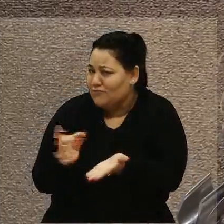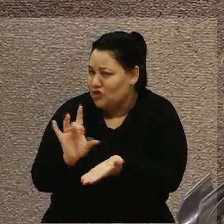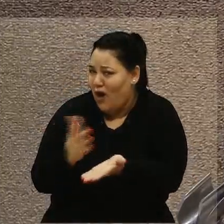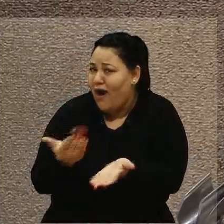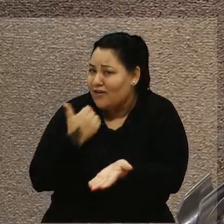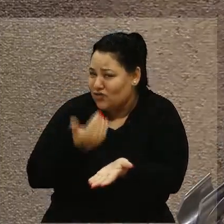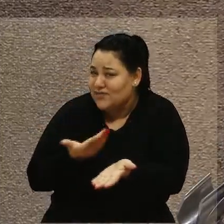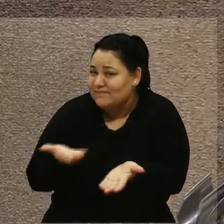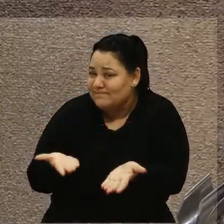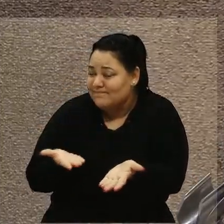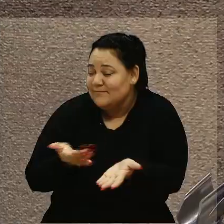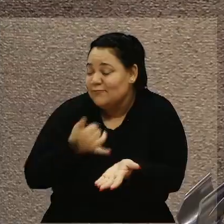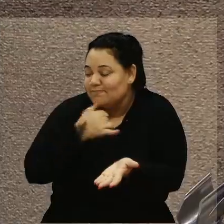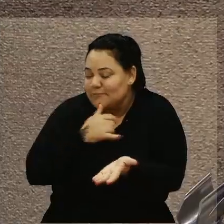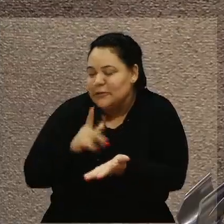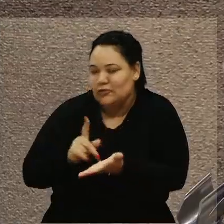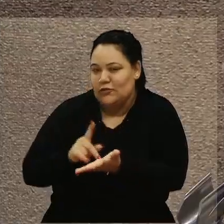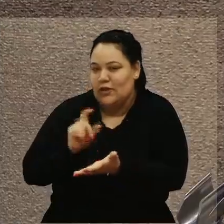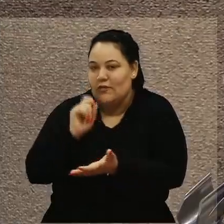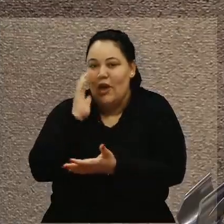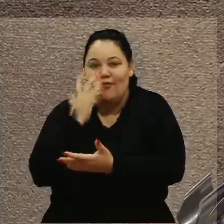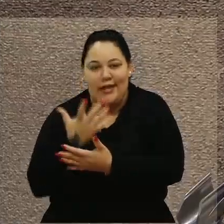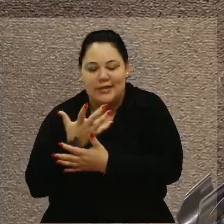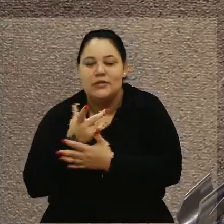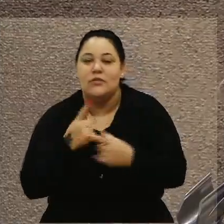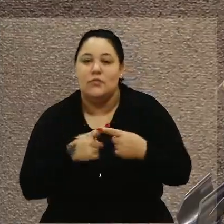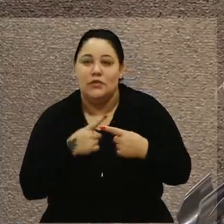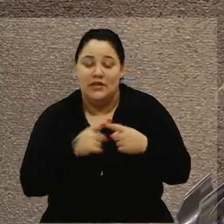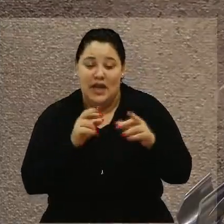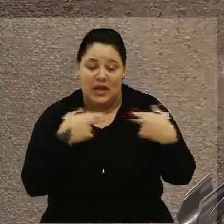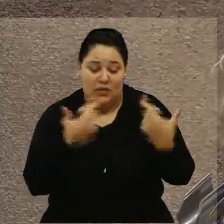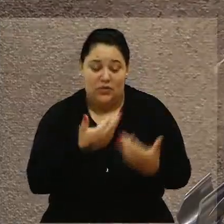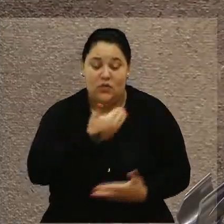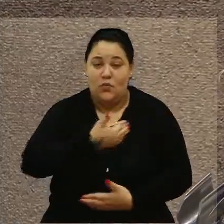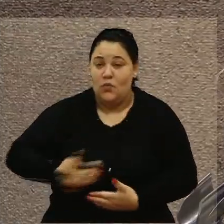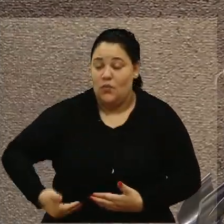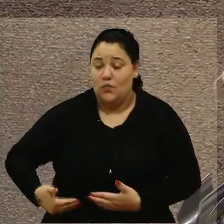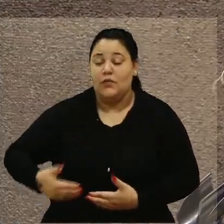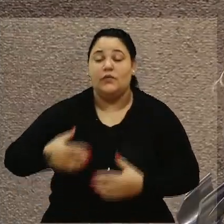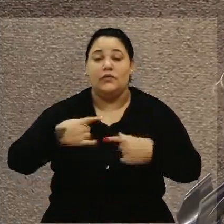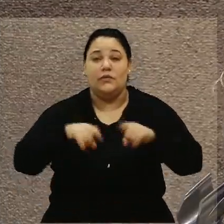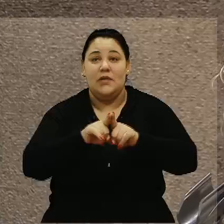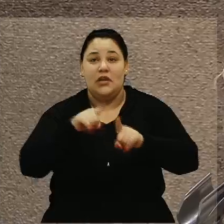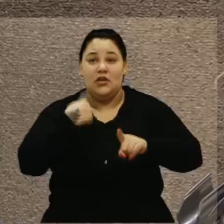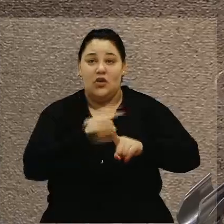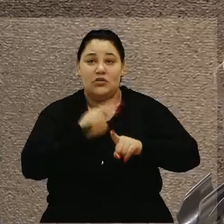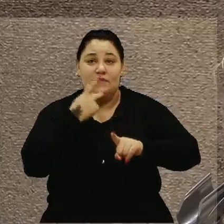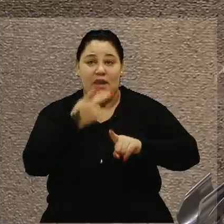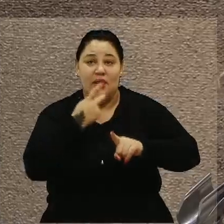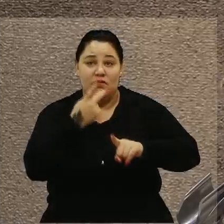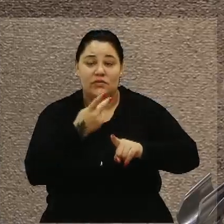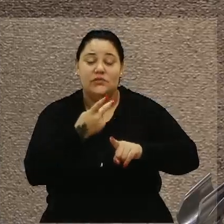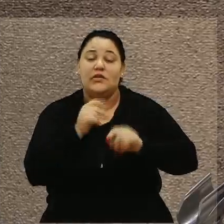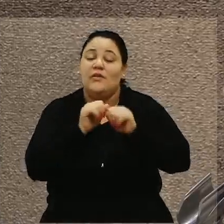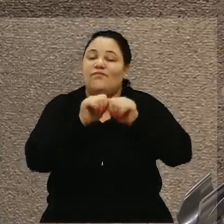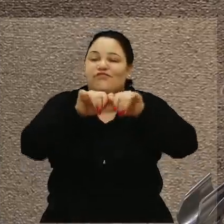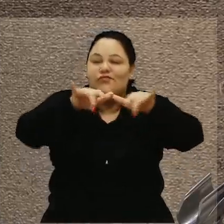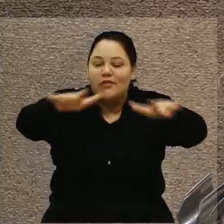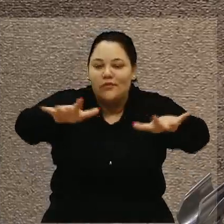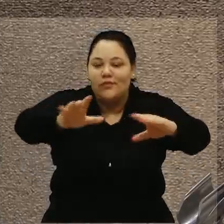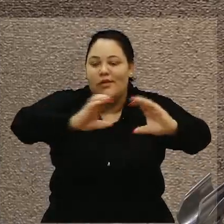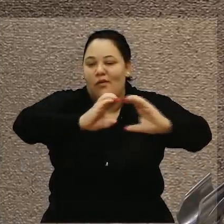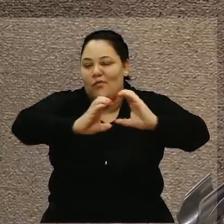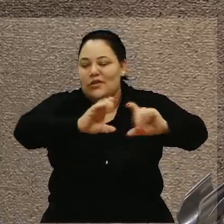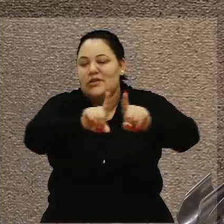Então, a gente fica triste com essa situação, ficamos tristes na audiência pública, nos manifestamos, e isso reverberou aí bastante,